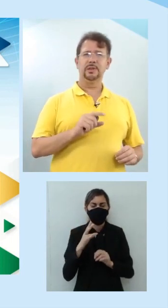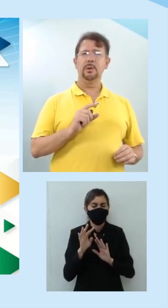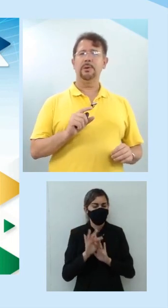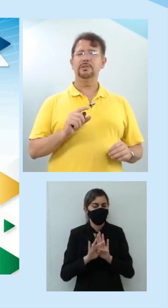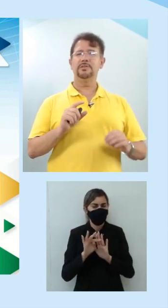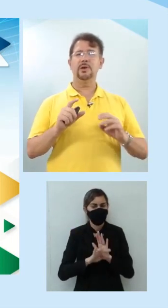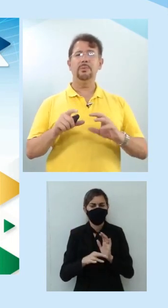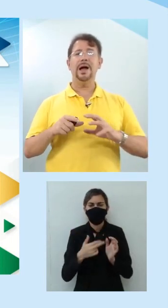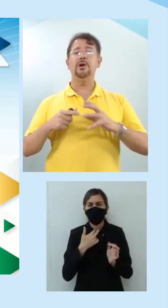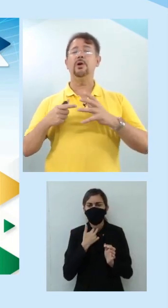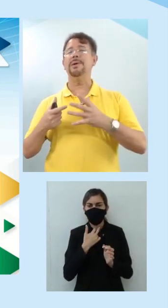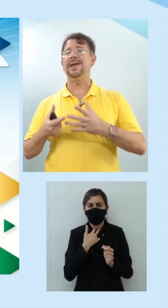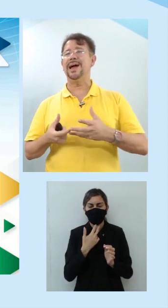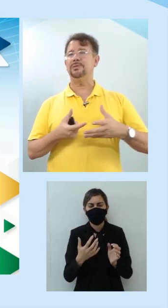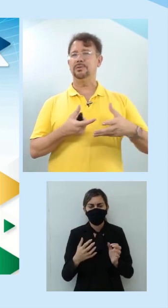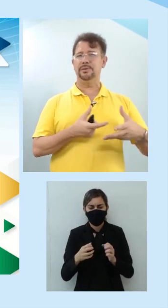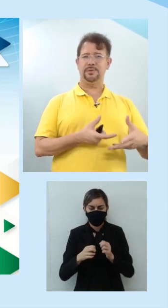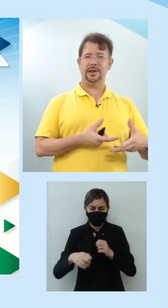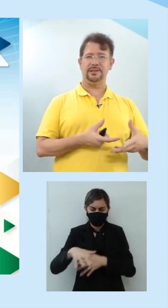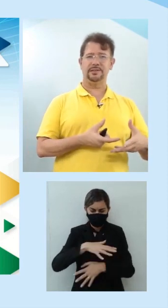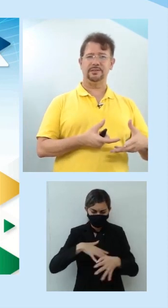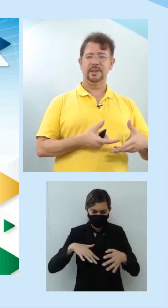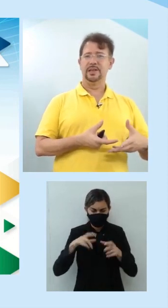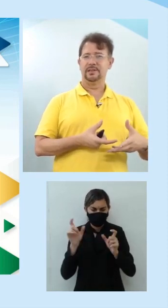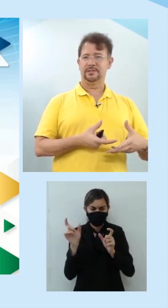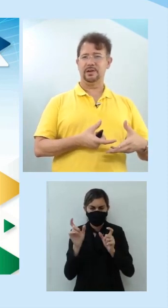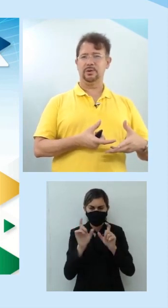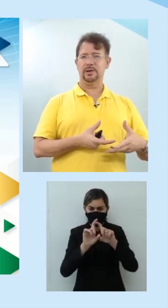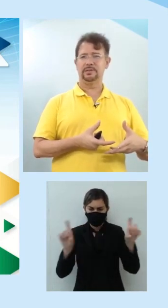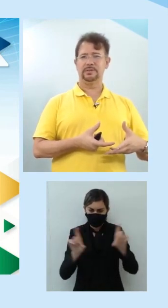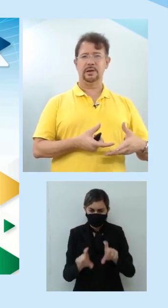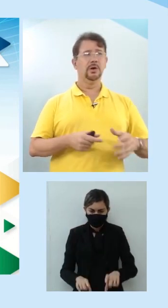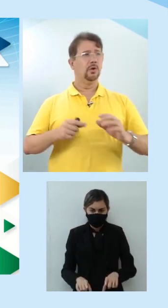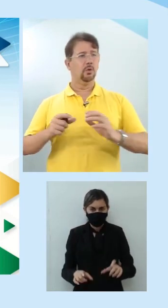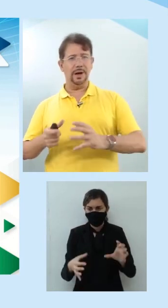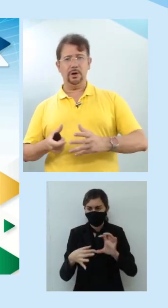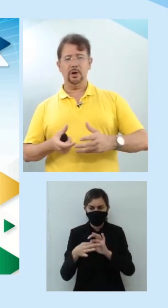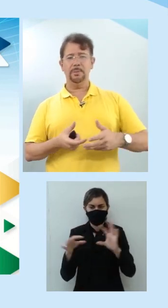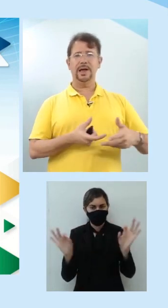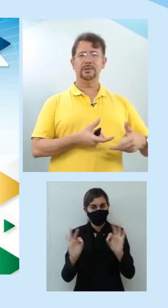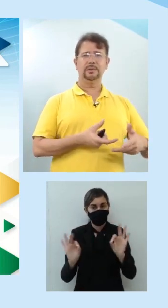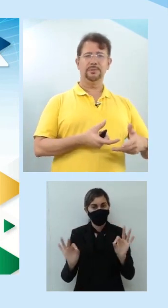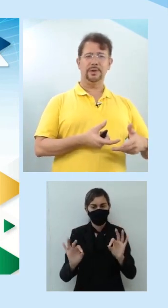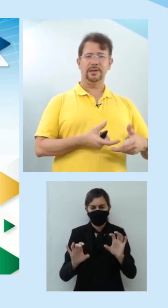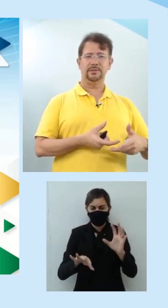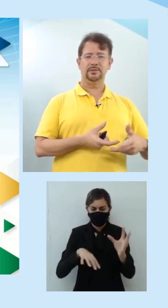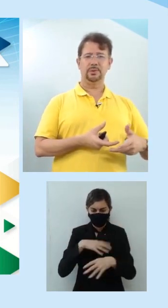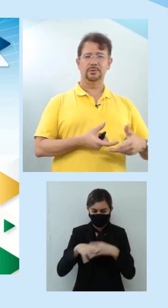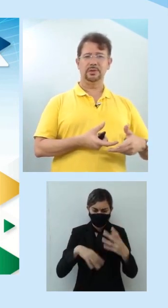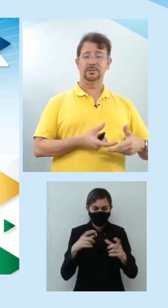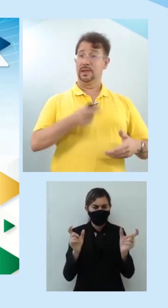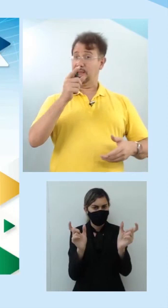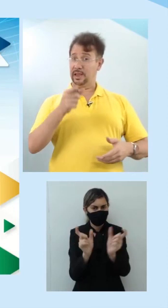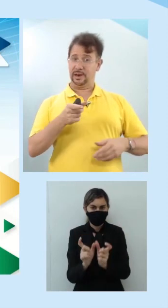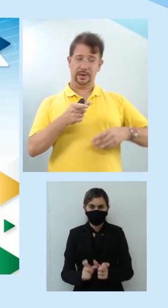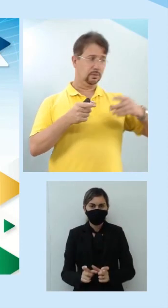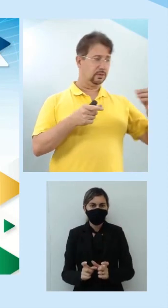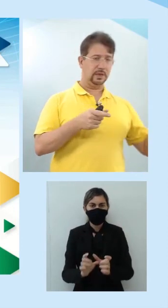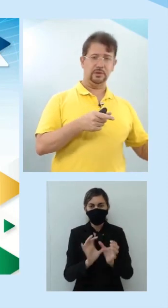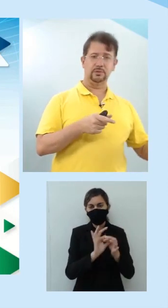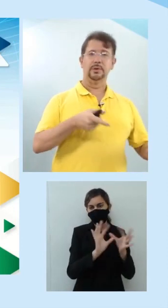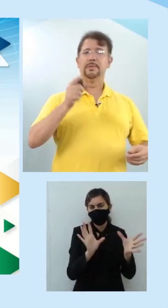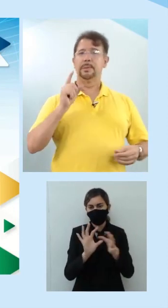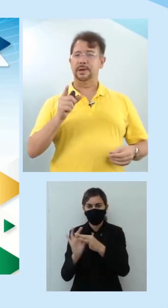texto não pode ser um aglomerado de frases sem conexão, um aglomerado de frases soltas. Ele,